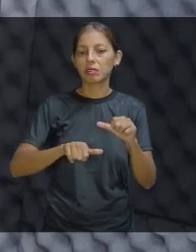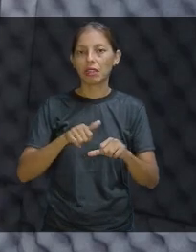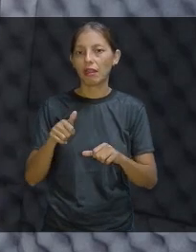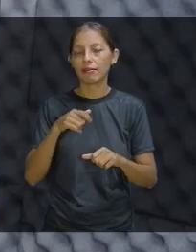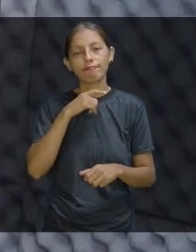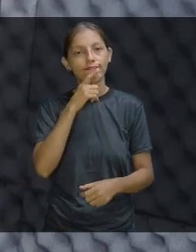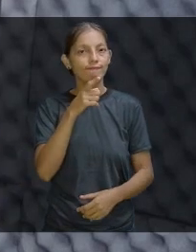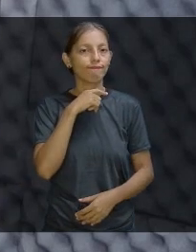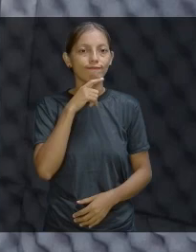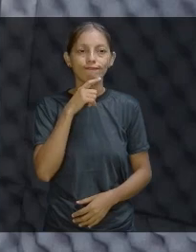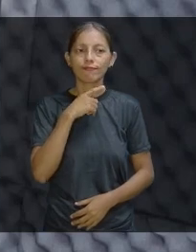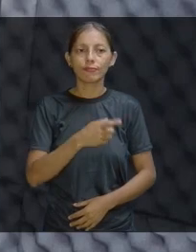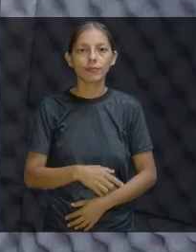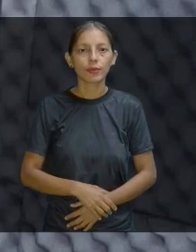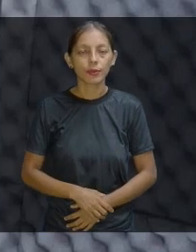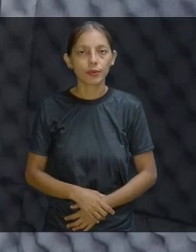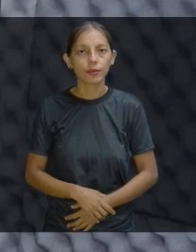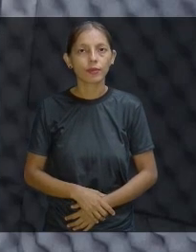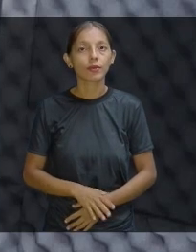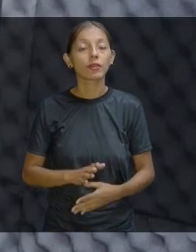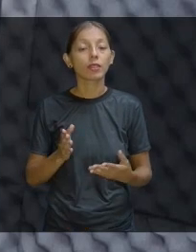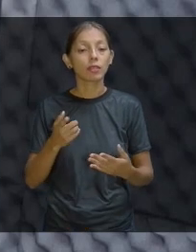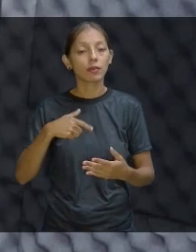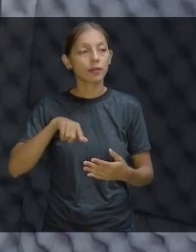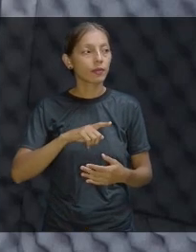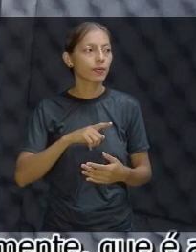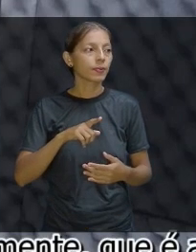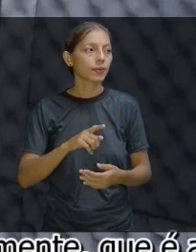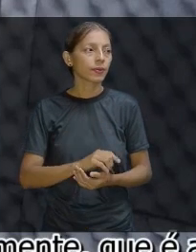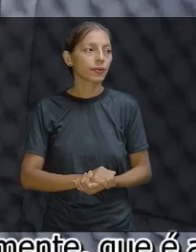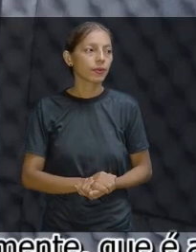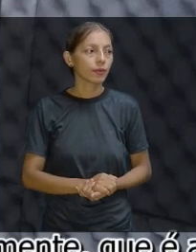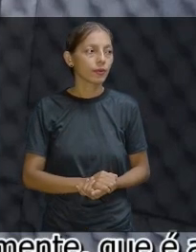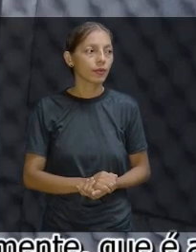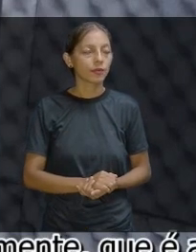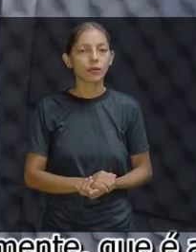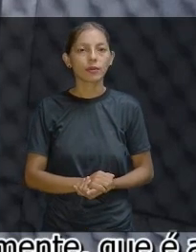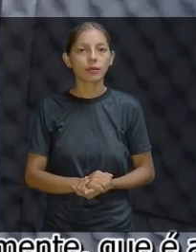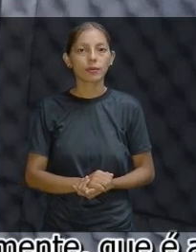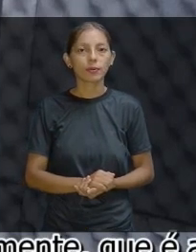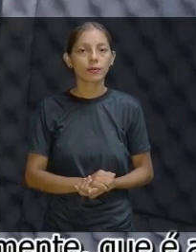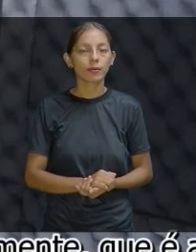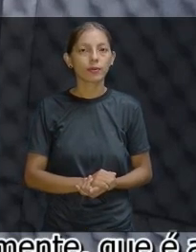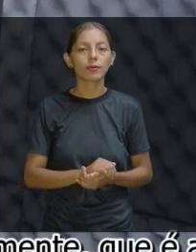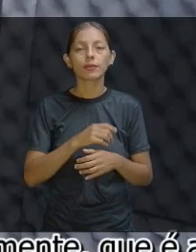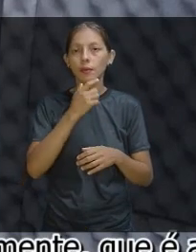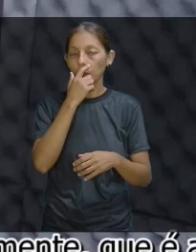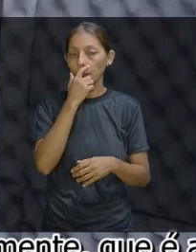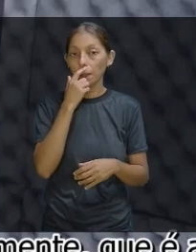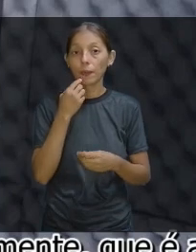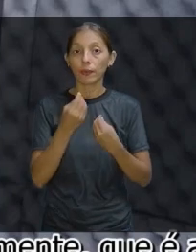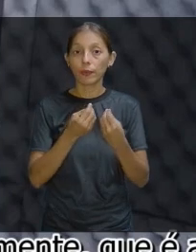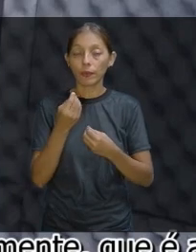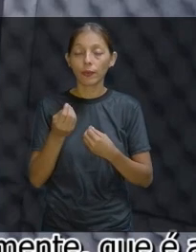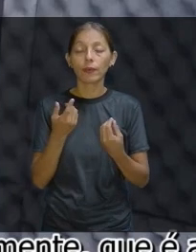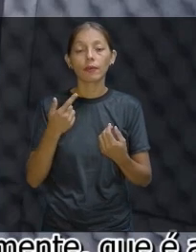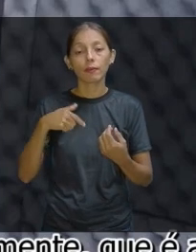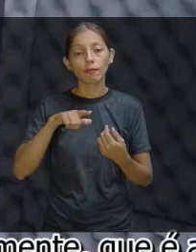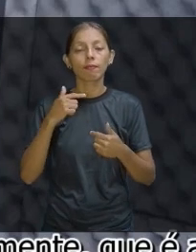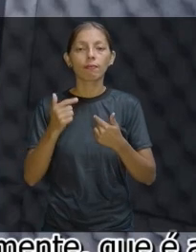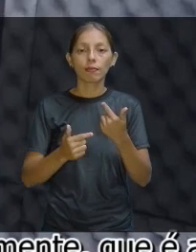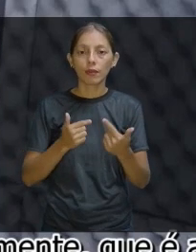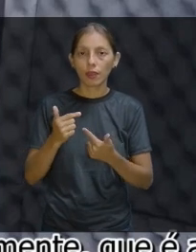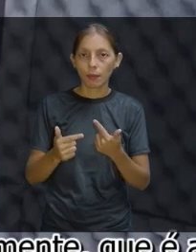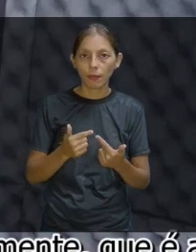fazer por força da resolução do Tribunal Superior Eleitoral, em matéria eleitoral, especificamente, que é a competência do